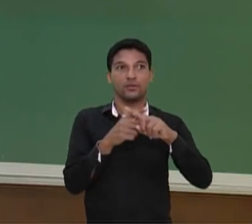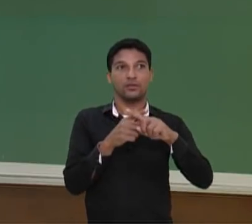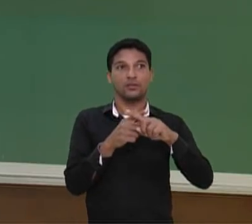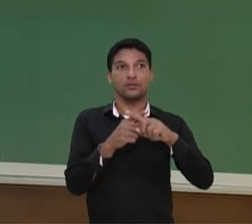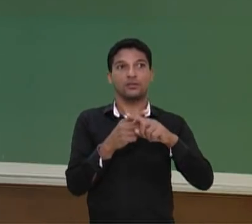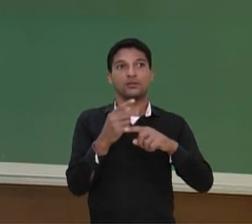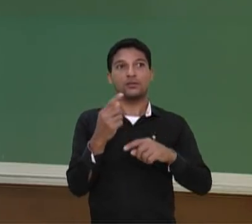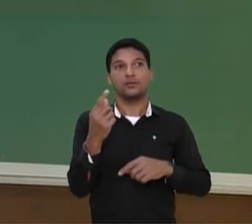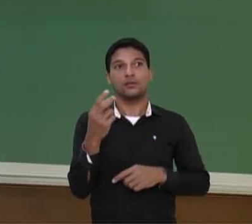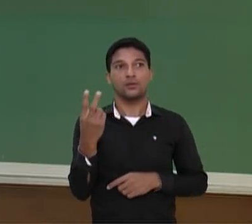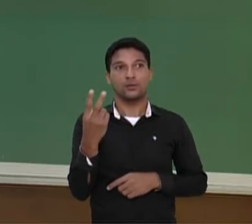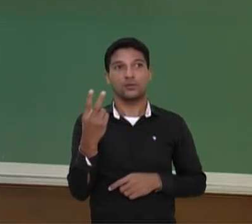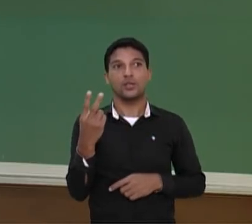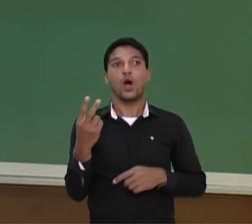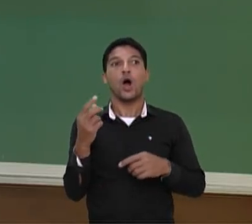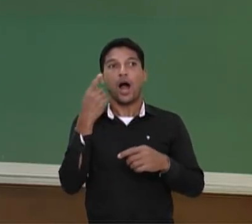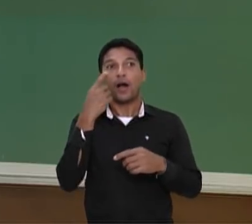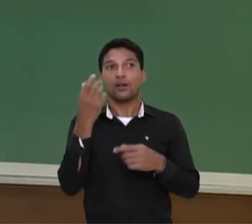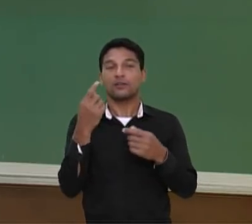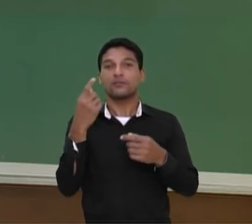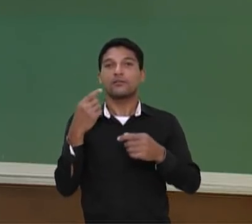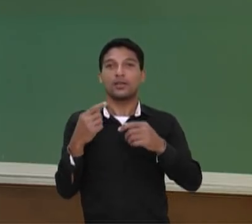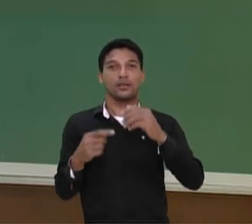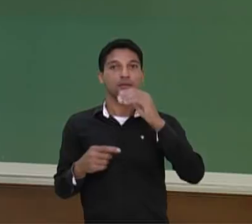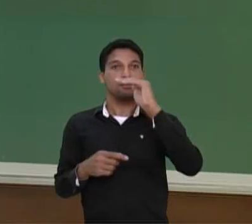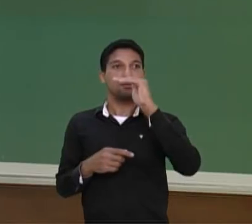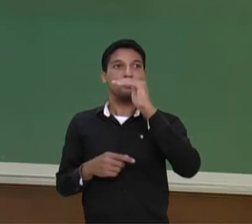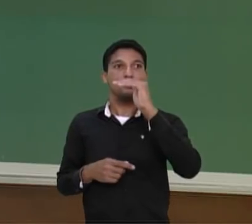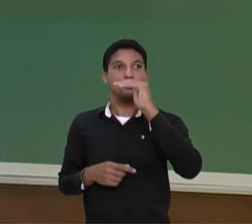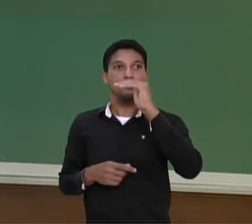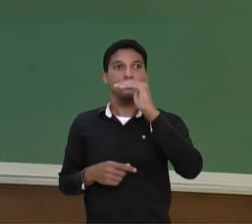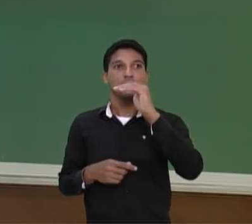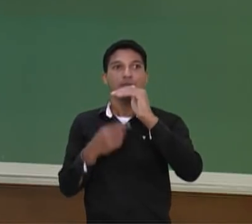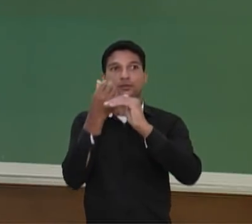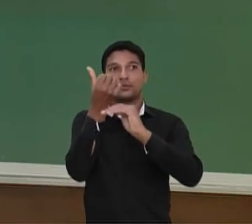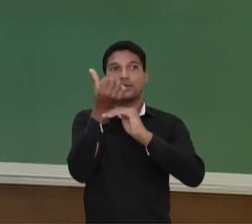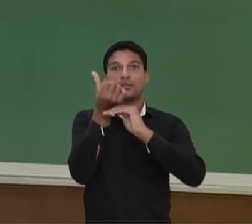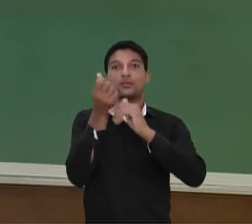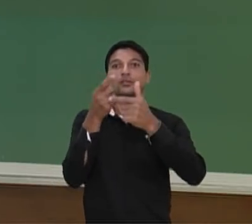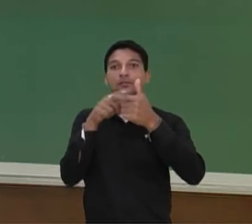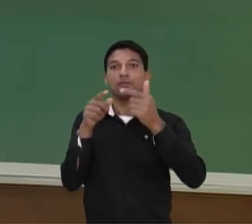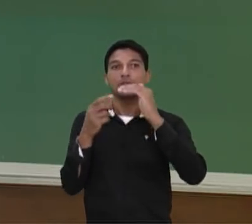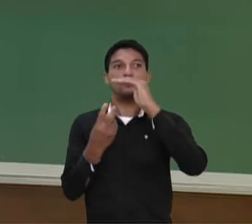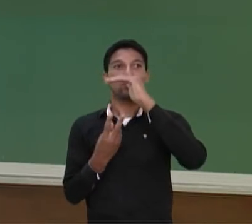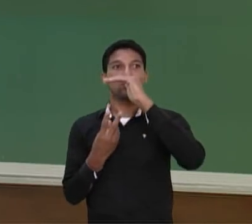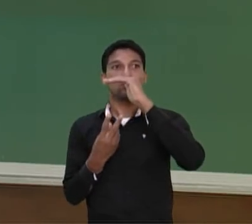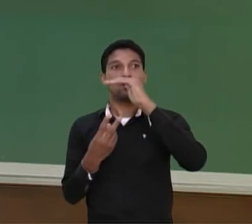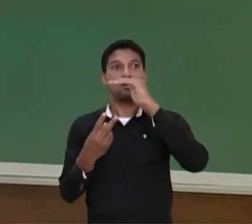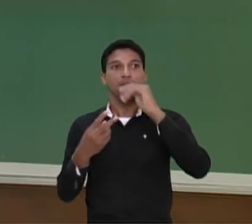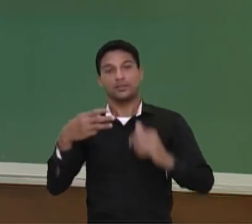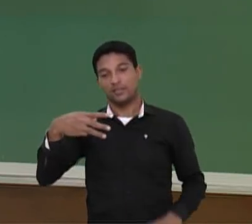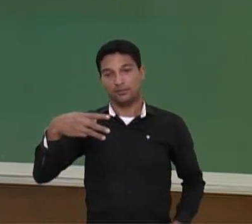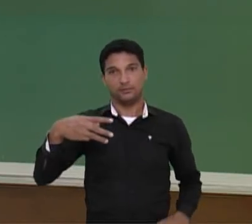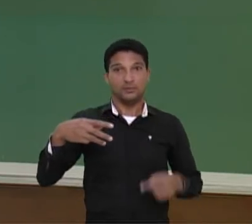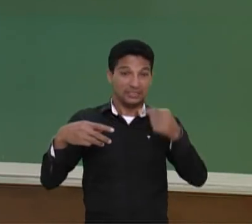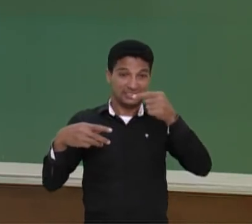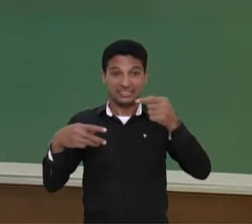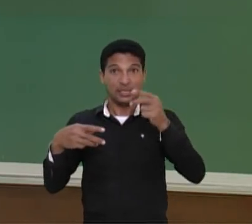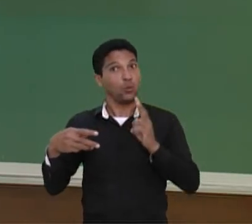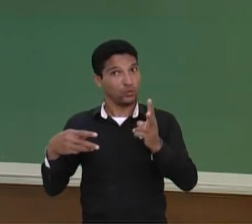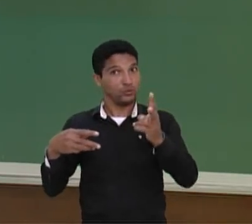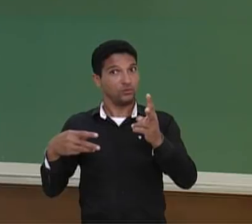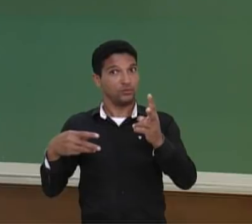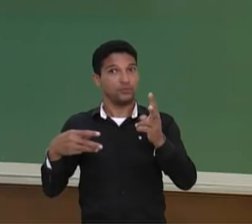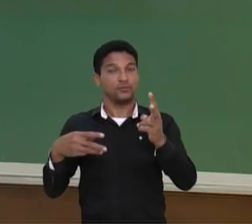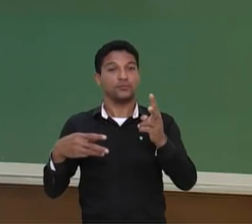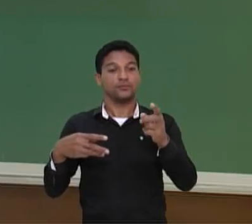três sinal negativo veio preservado desde o início aqui né e eu tenho apostila do vértice igual a